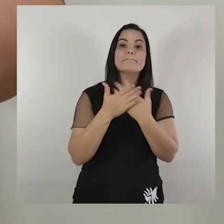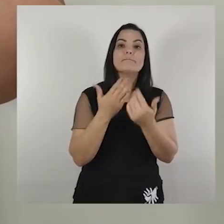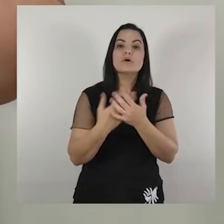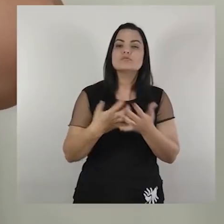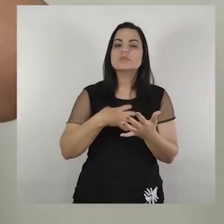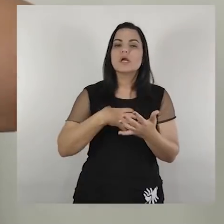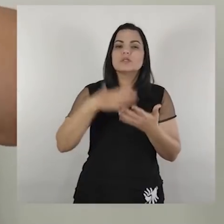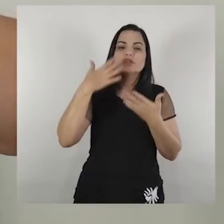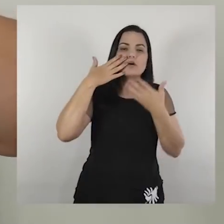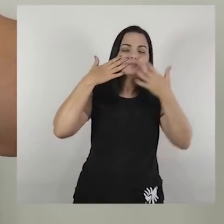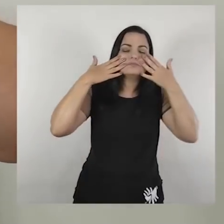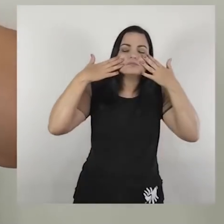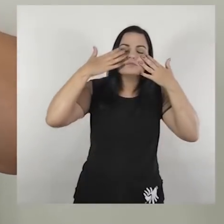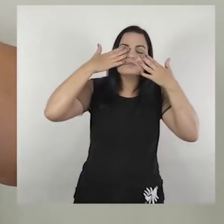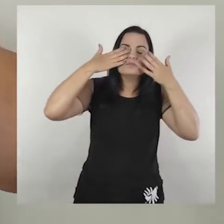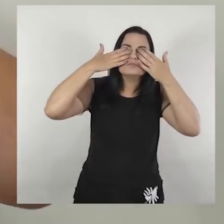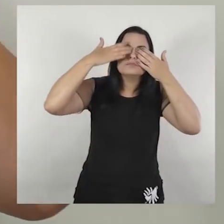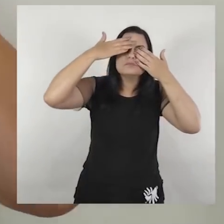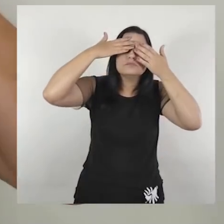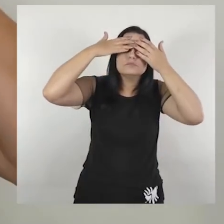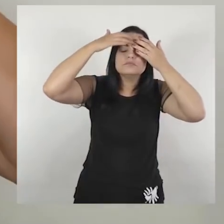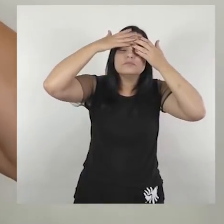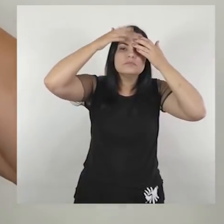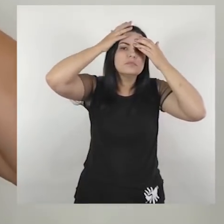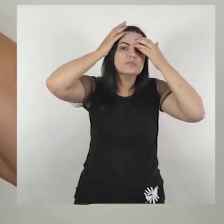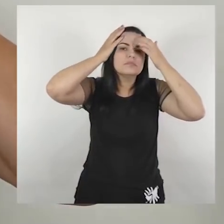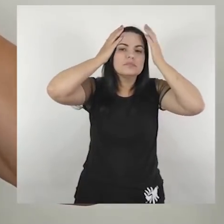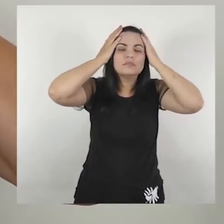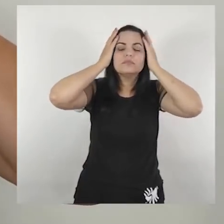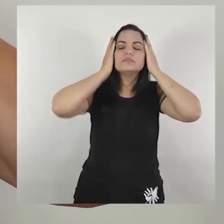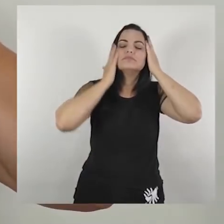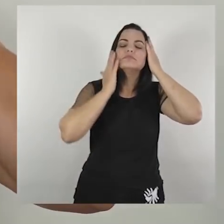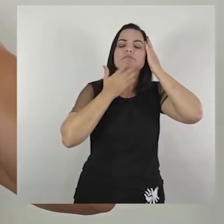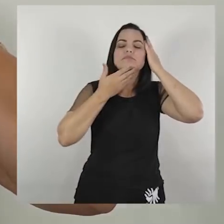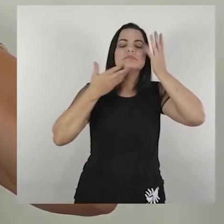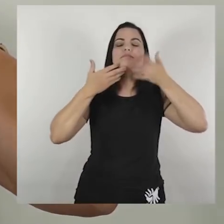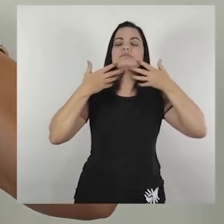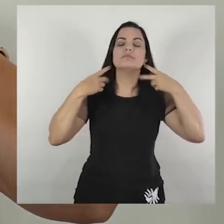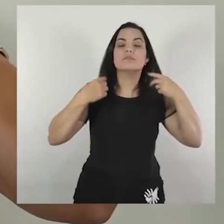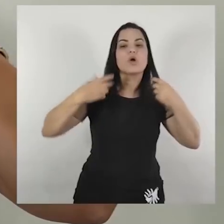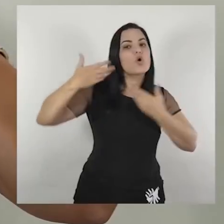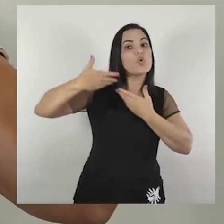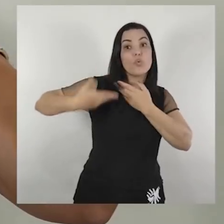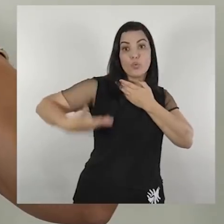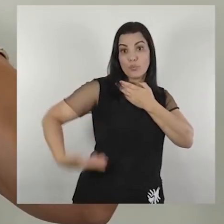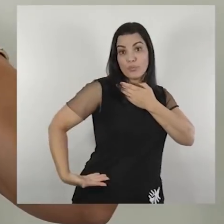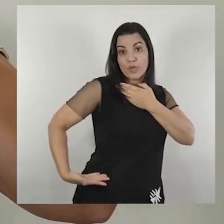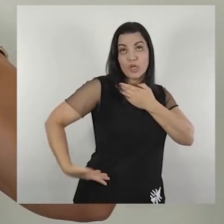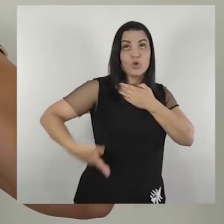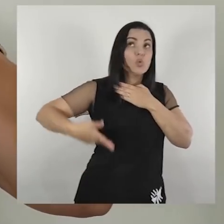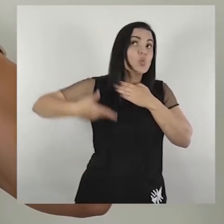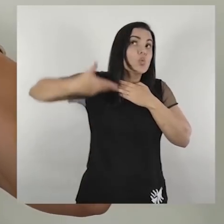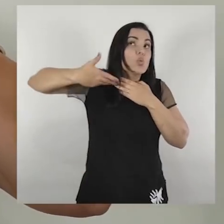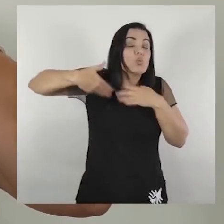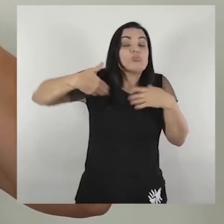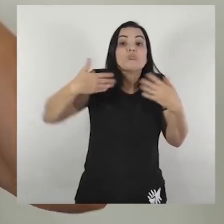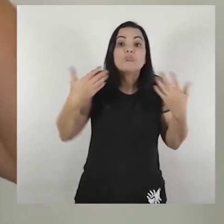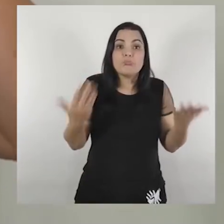mãozinha no cabelo. Ó, meu cabelo acaba aqui. E de vocês? É comprido?